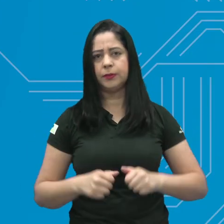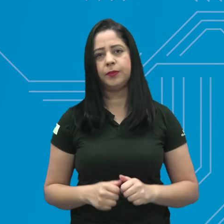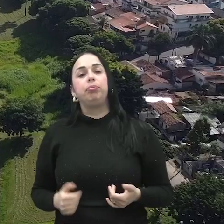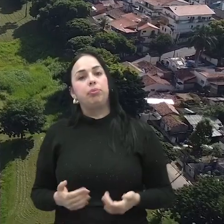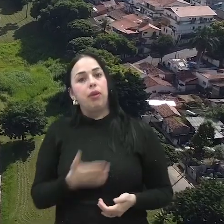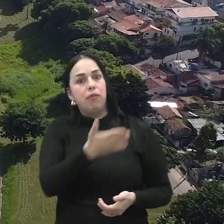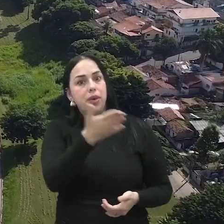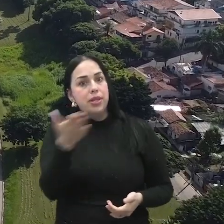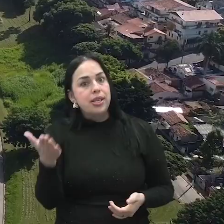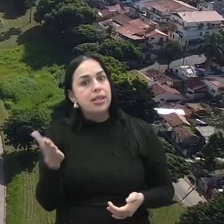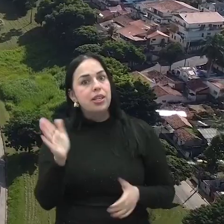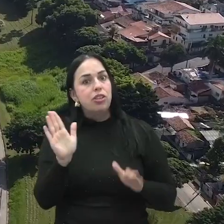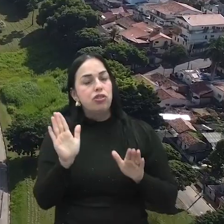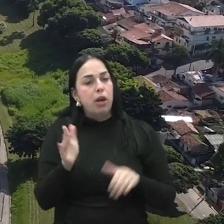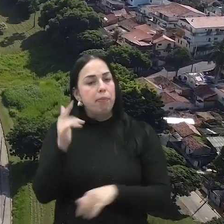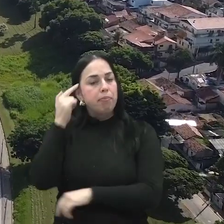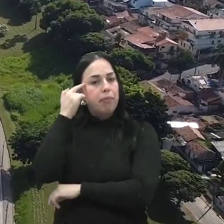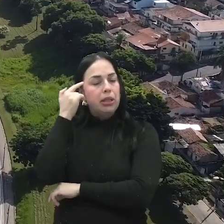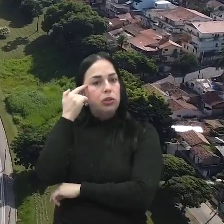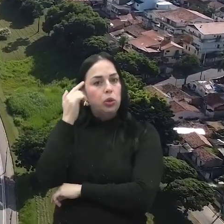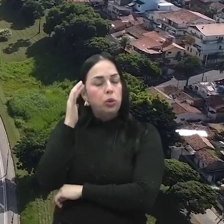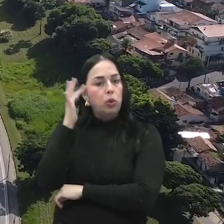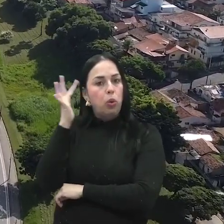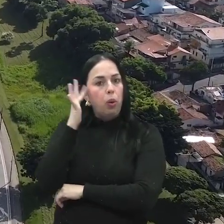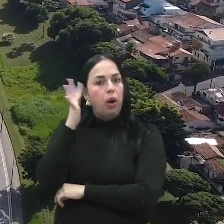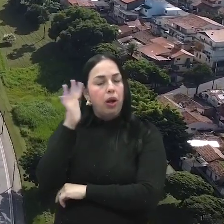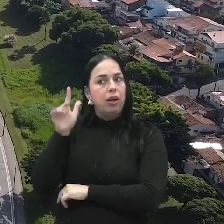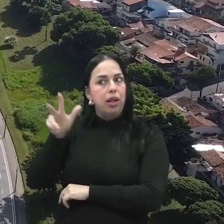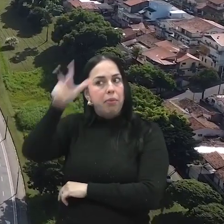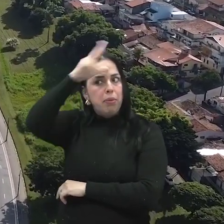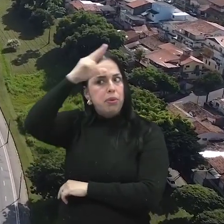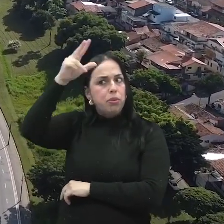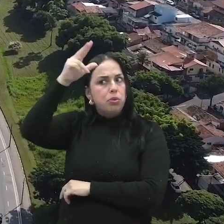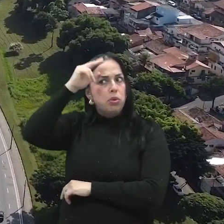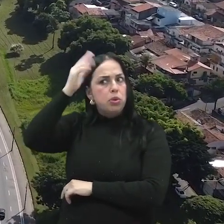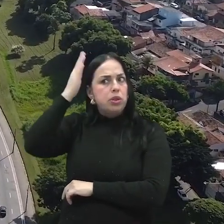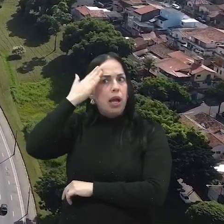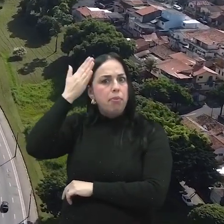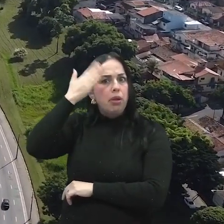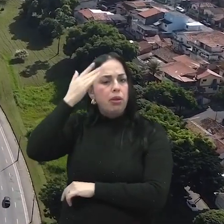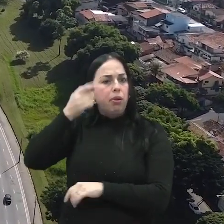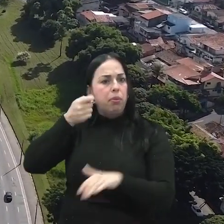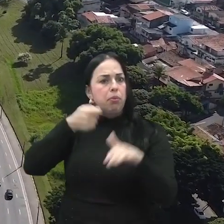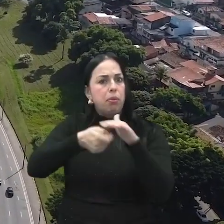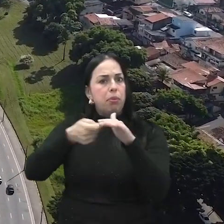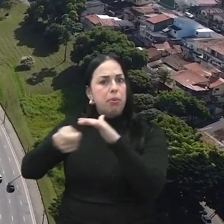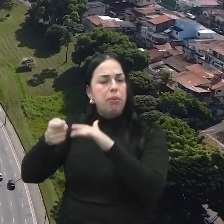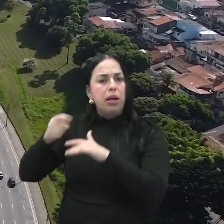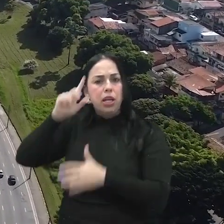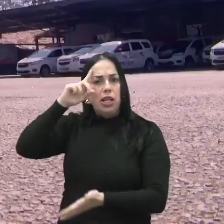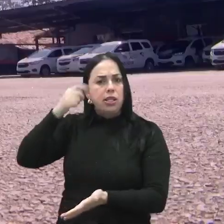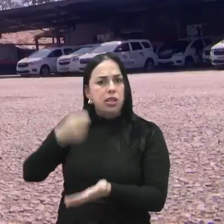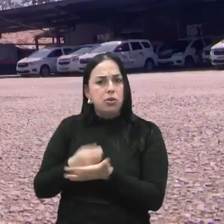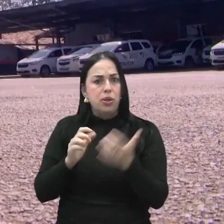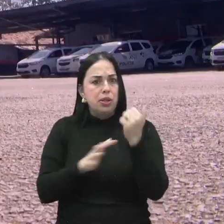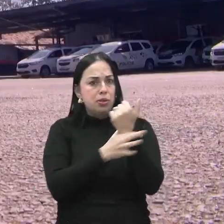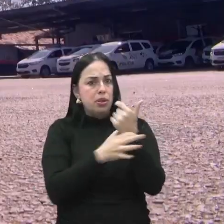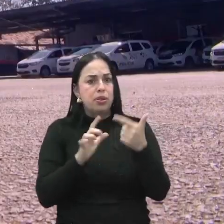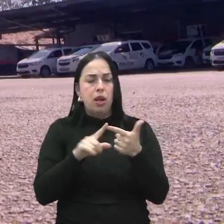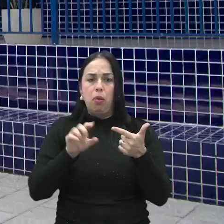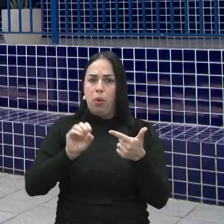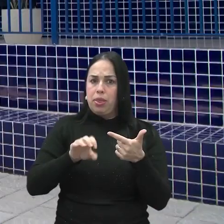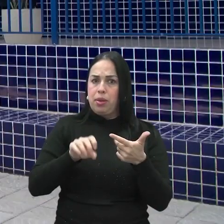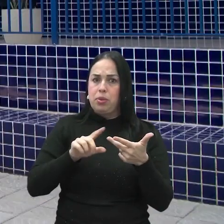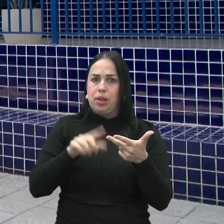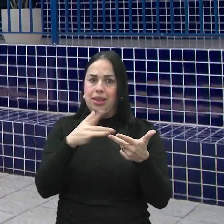Prefeitura. Você já pensou como a Prefeitura decide as demandas da cidade? Mais